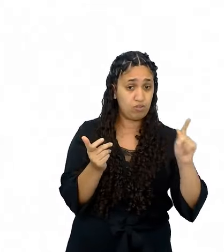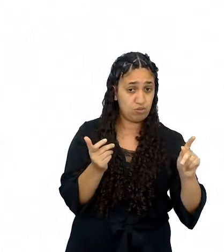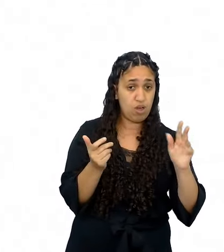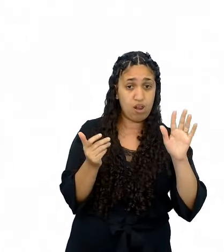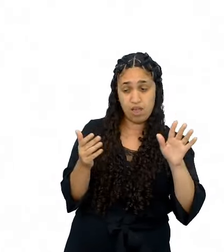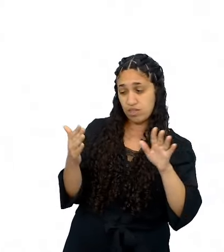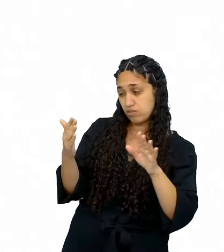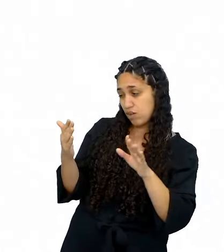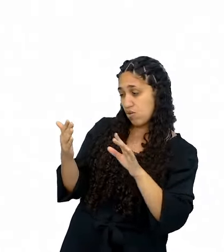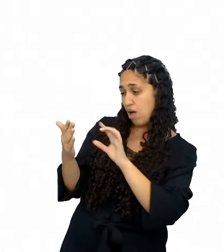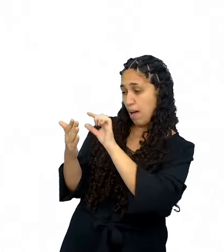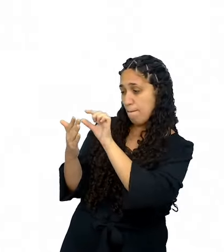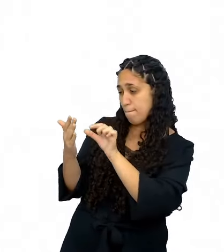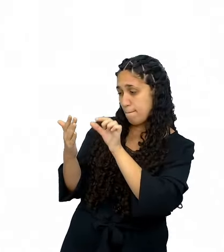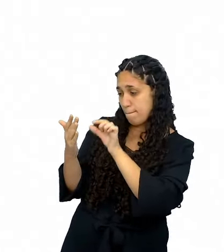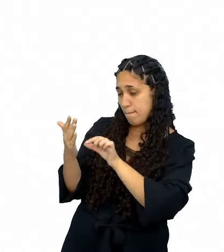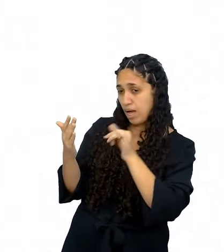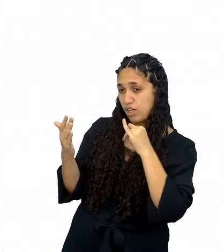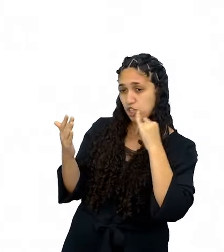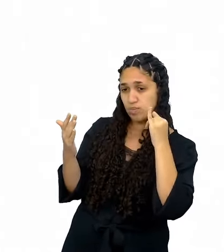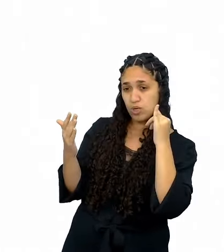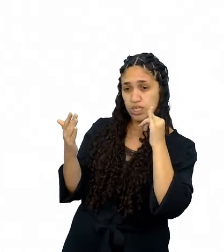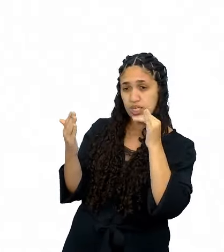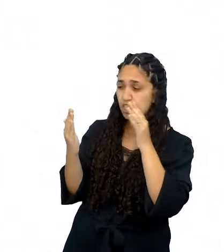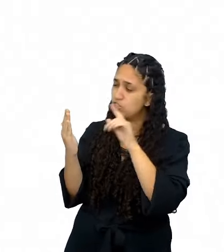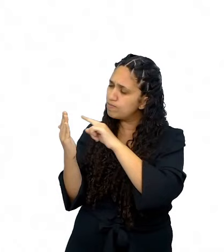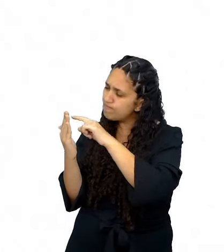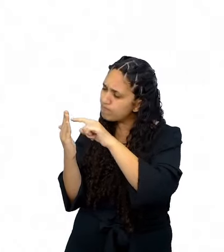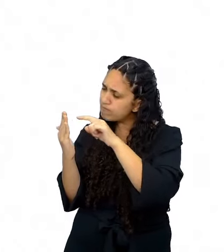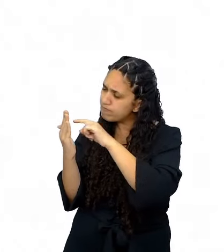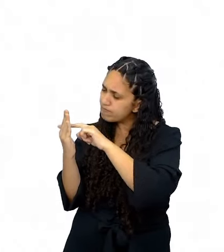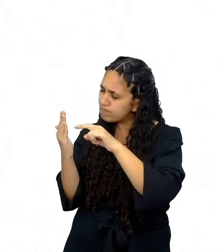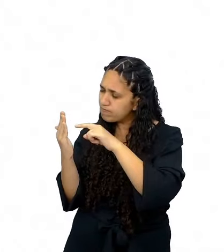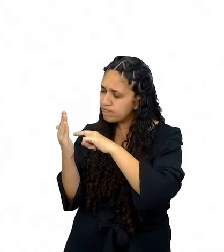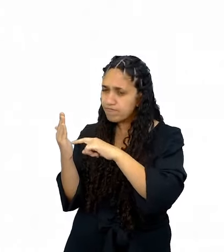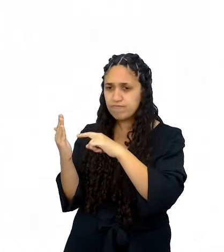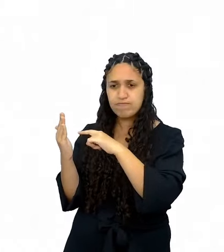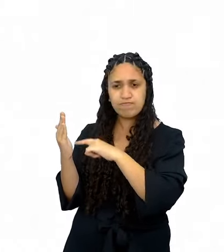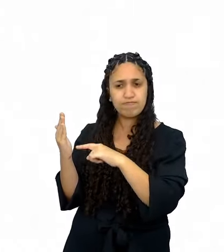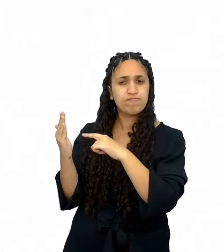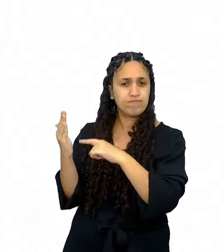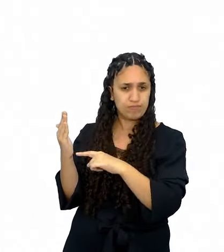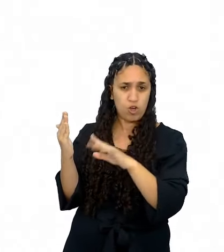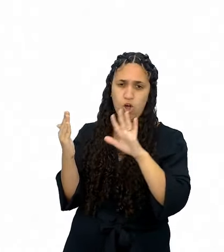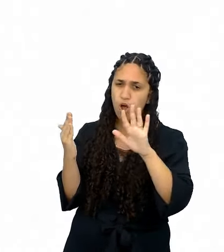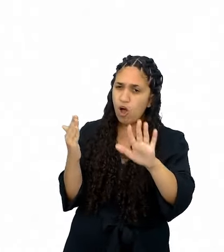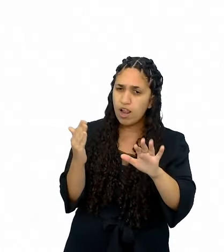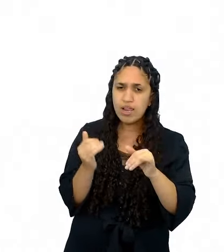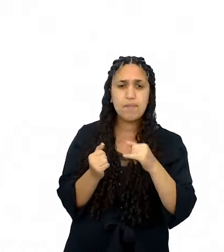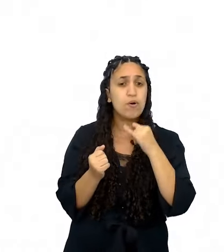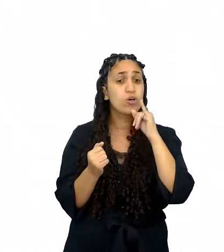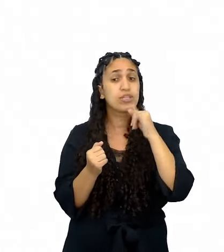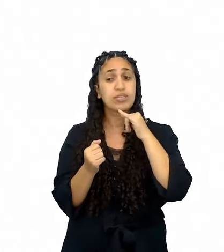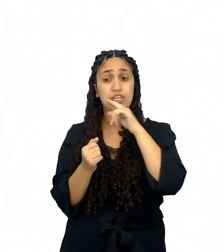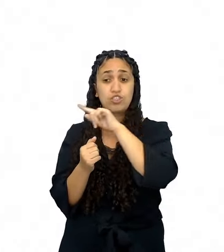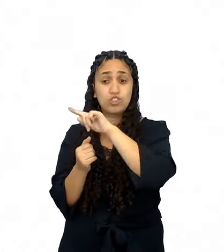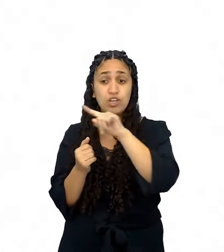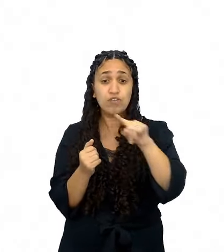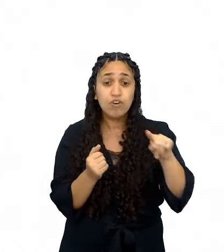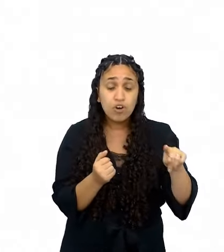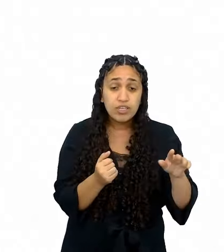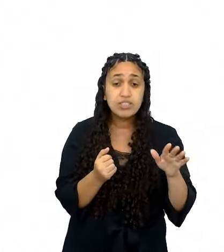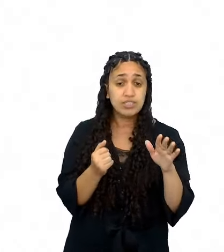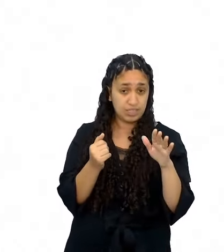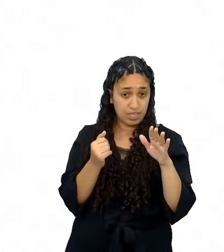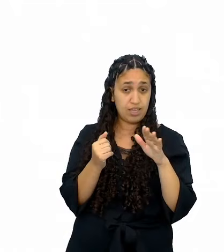que vocês ajudem os estudantes nesse procedimento leitor, que é grifar. Leia